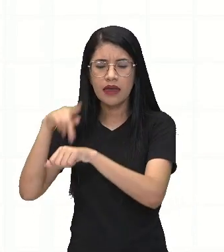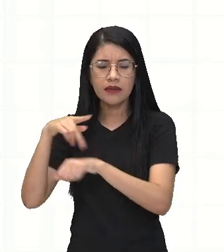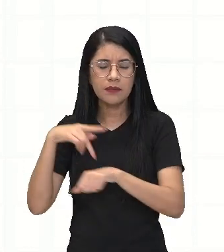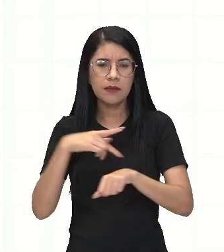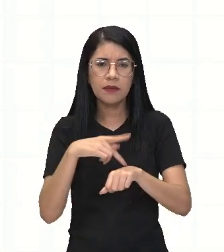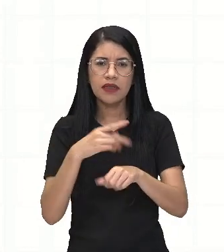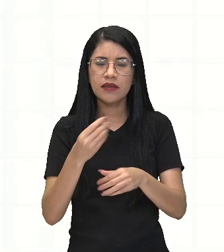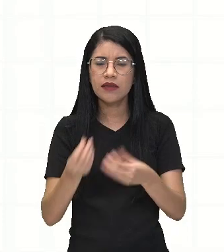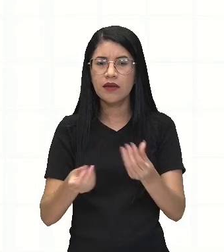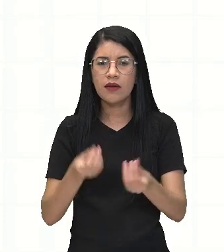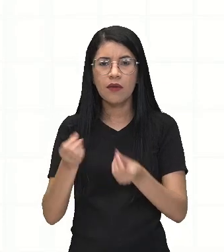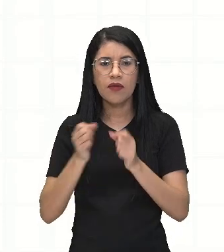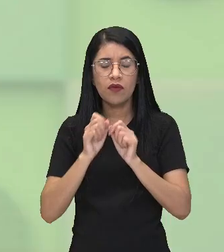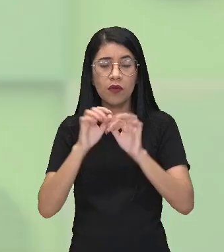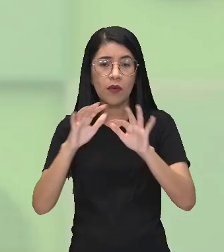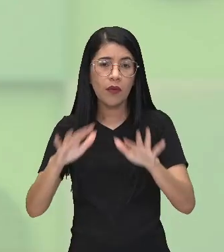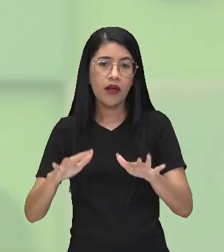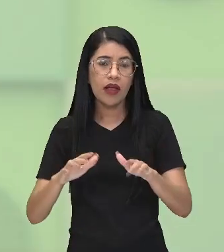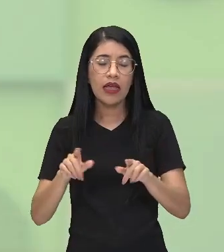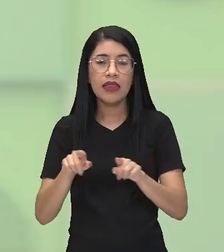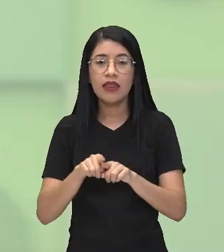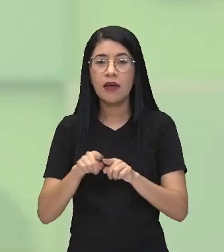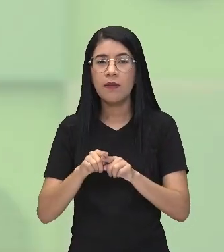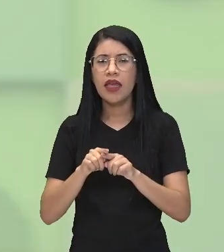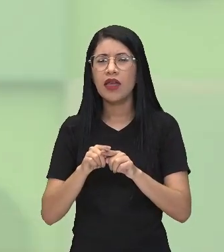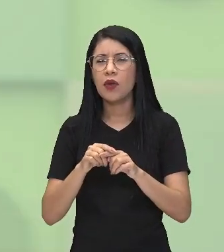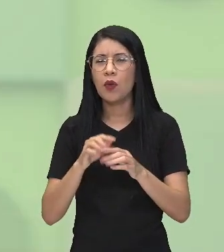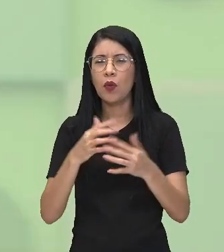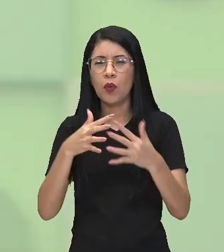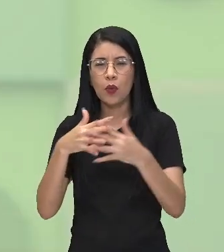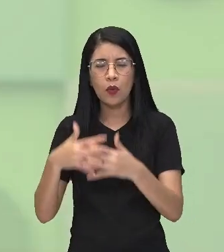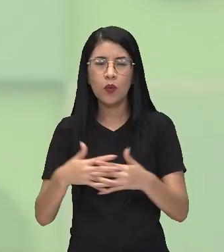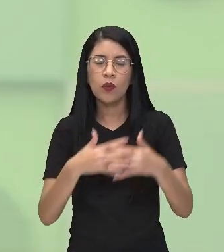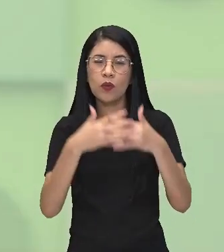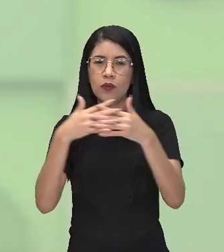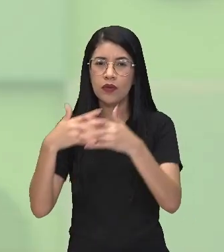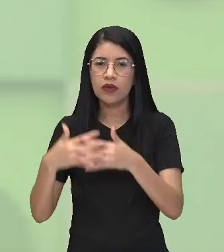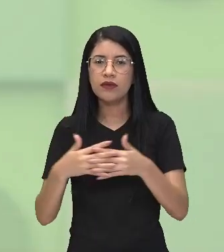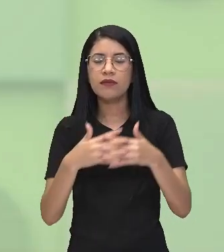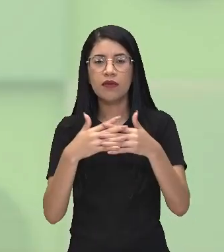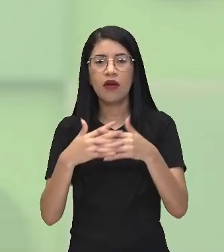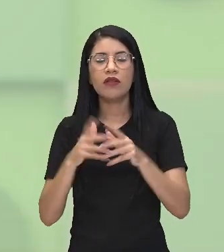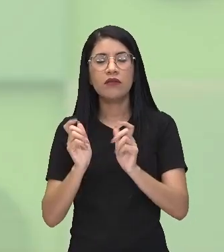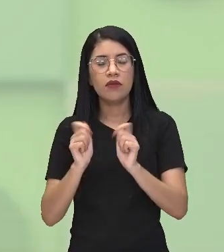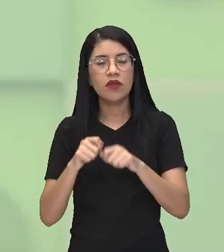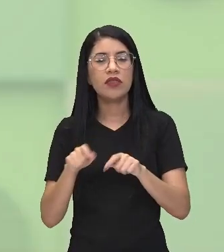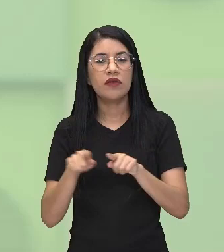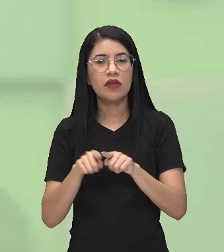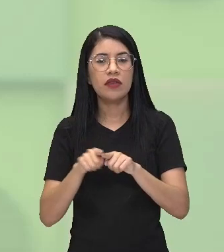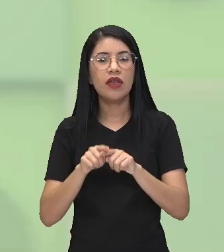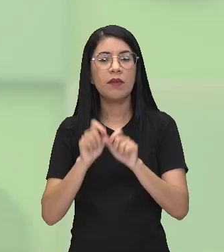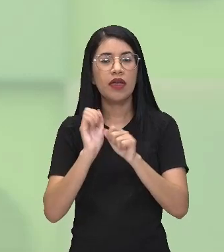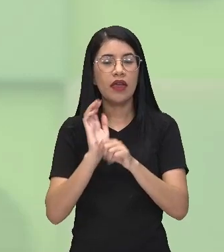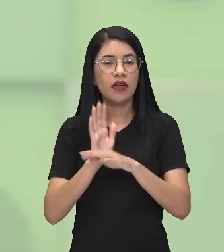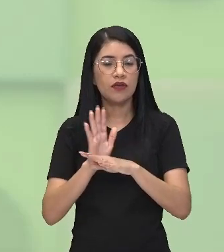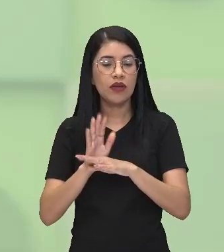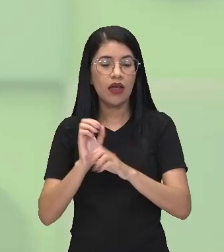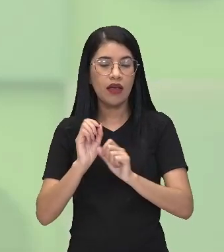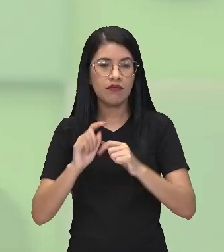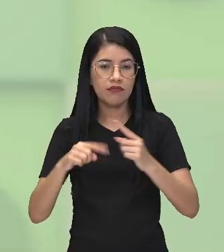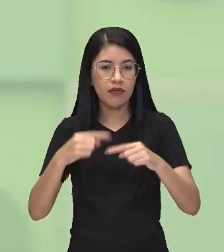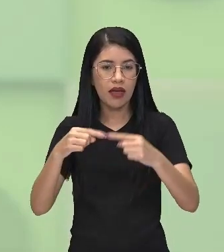o sistema de transporte, os meios de transporte podem ajudar com que as formas de transmissão